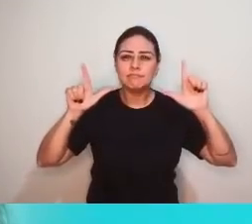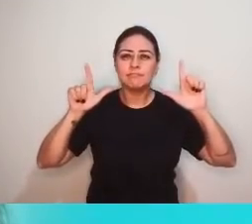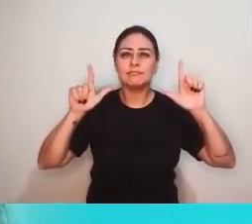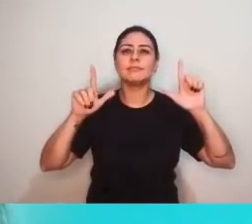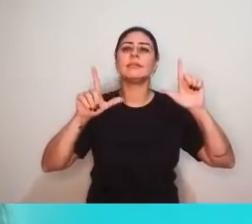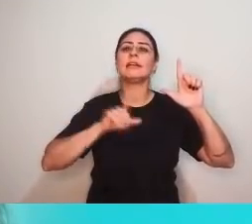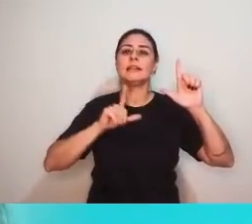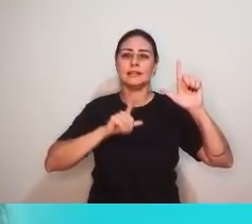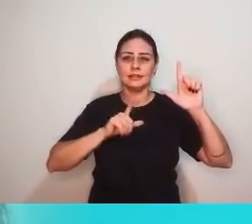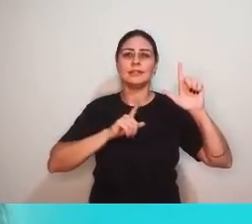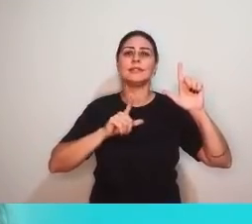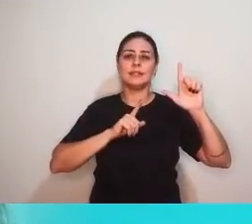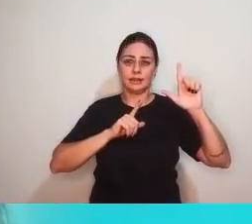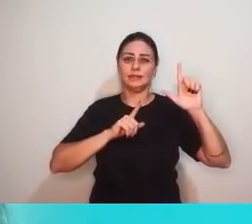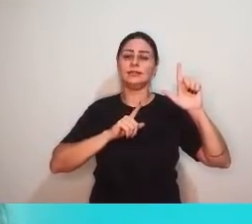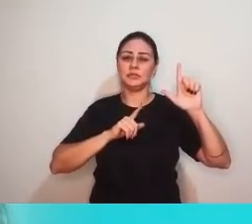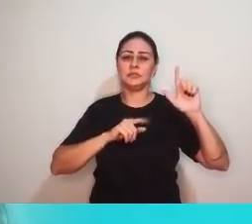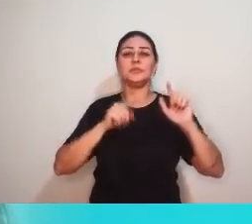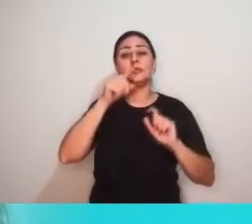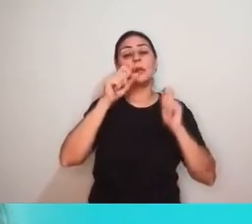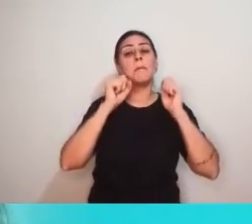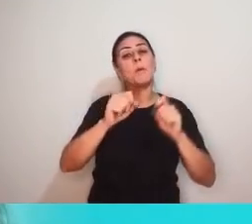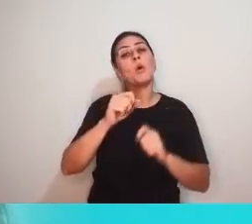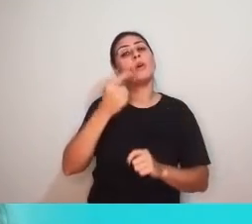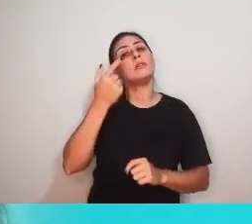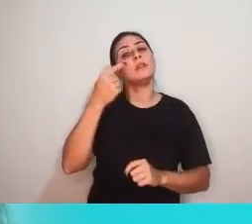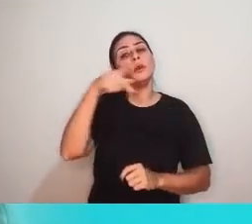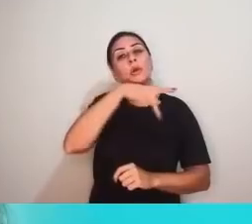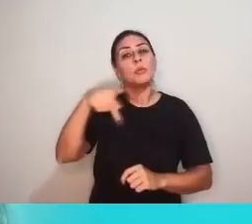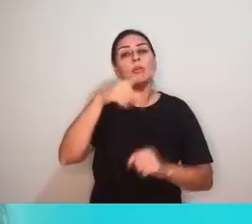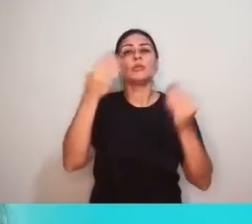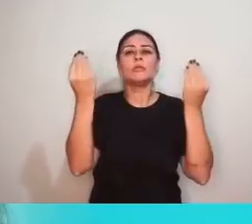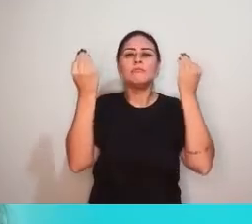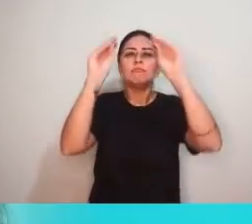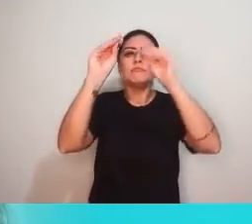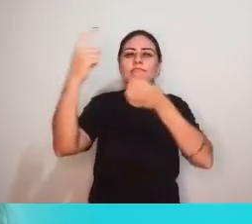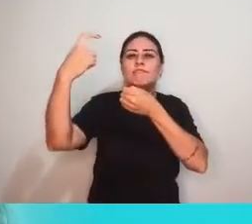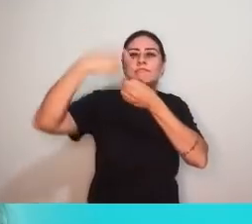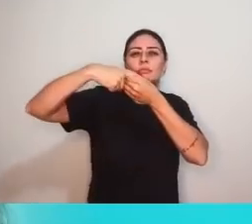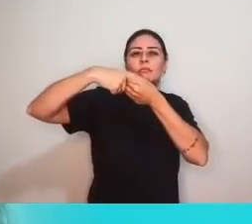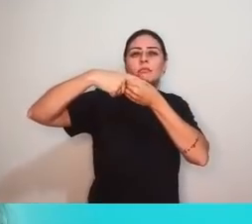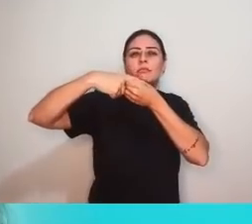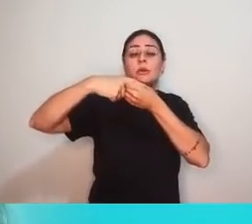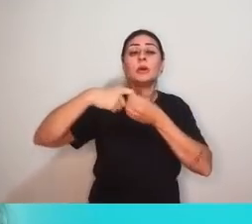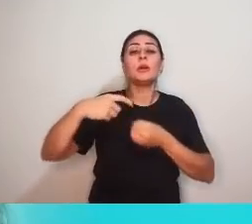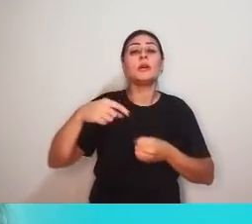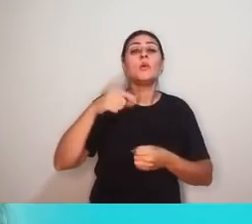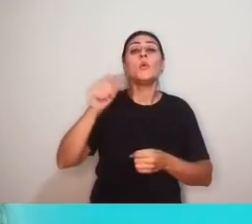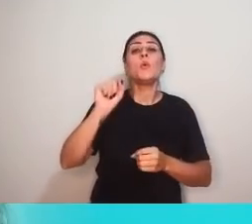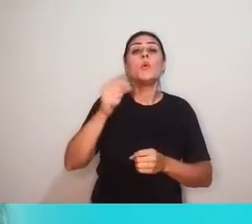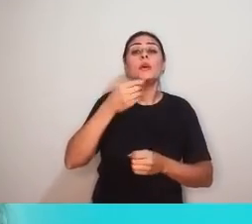ele está acessível lá no aula digital leia.com. Tá? Então, o professor pode se registrar